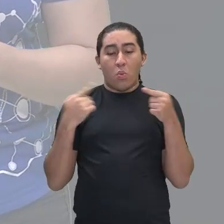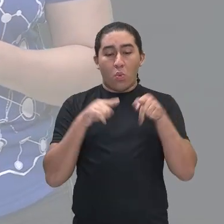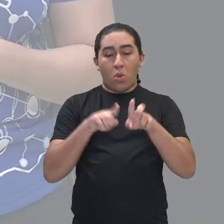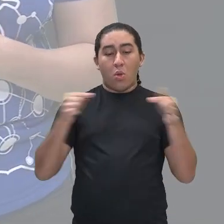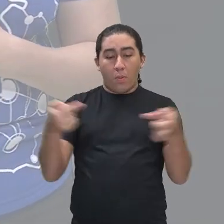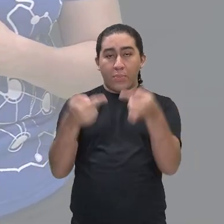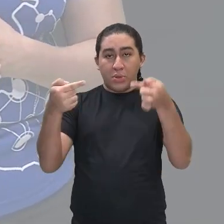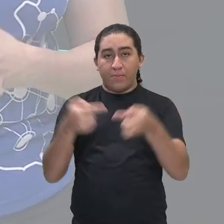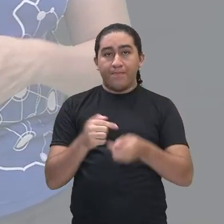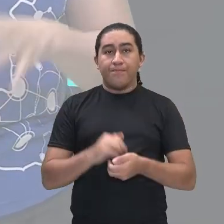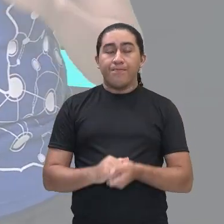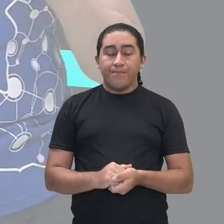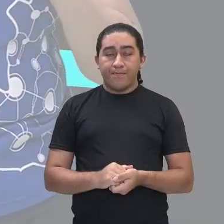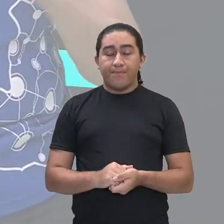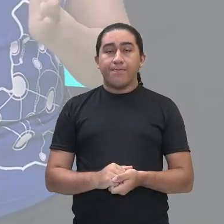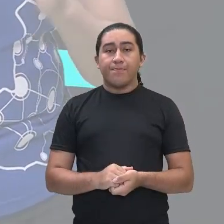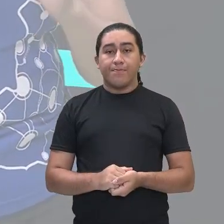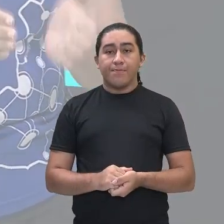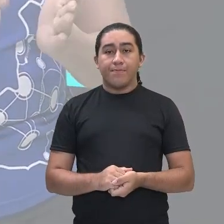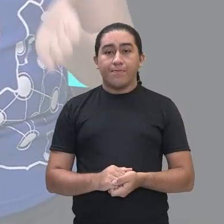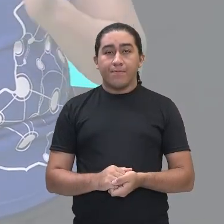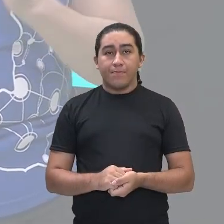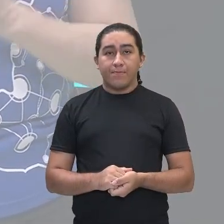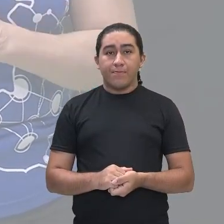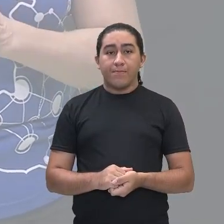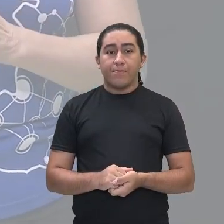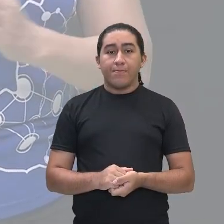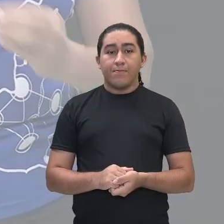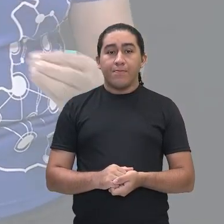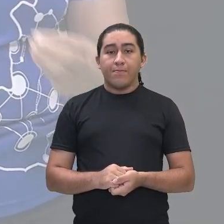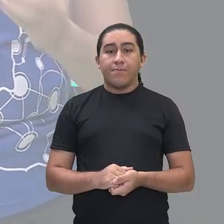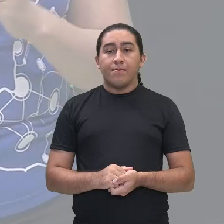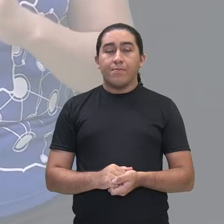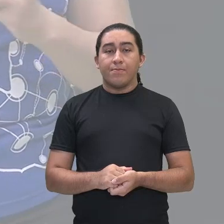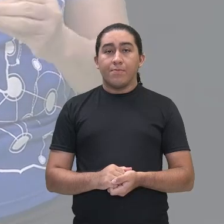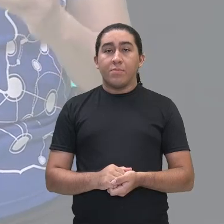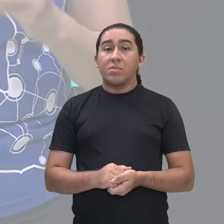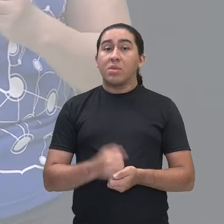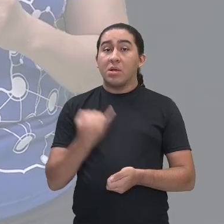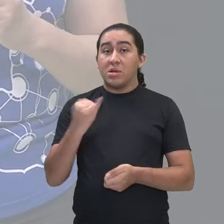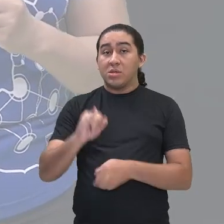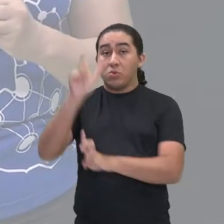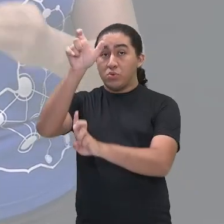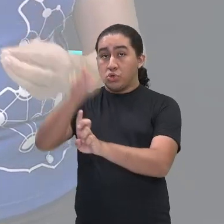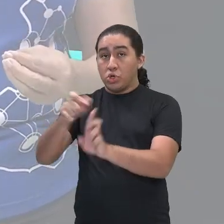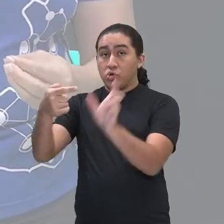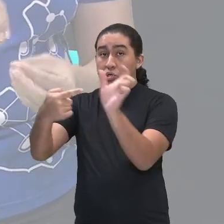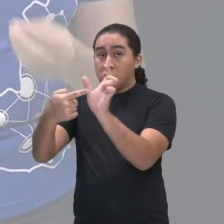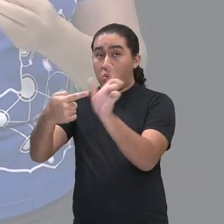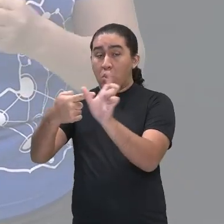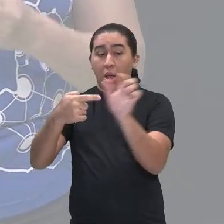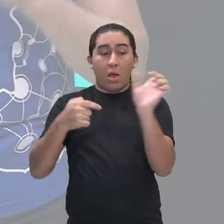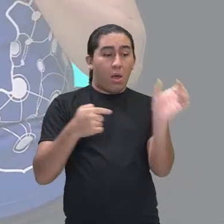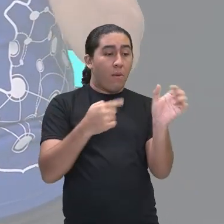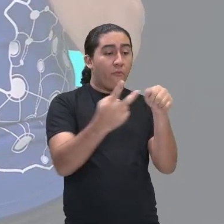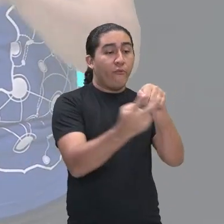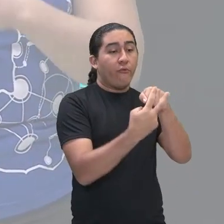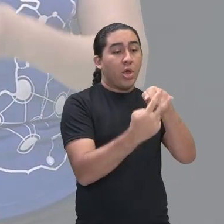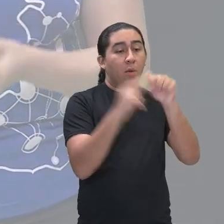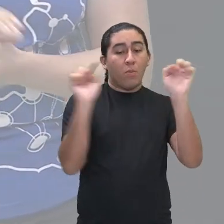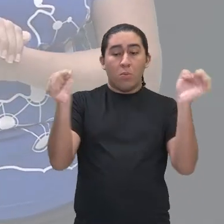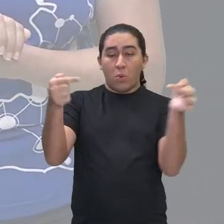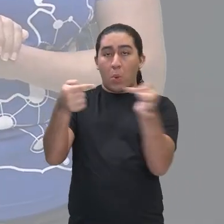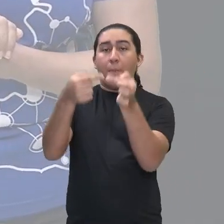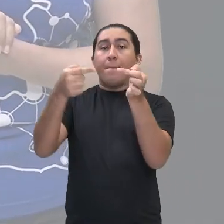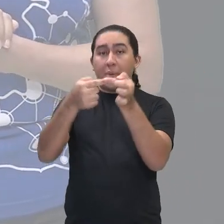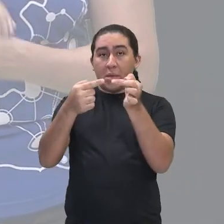o plural. Tá? Quando eu estou com o sujeito singular, sempre vai concordar, né? O sujeito com